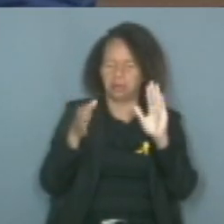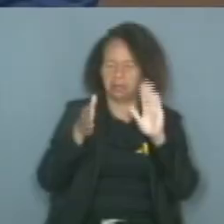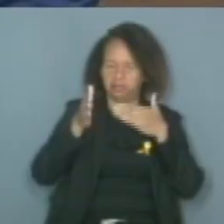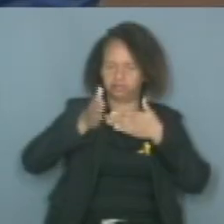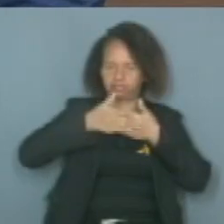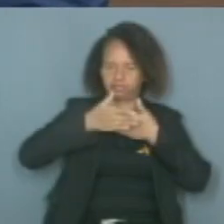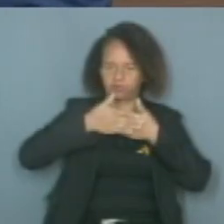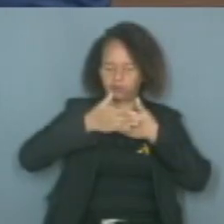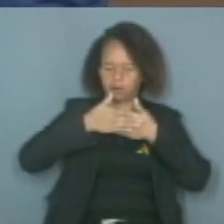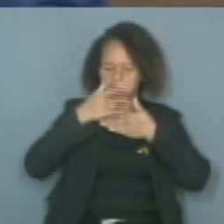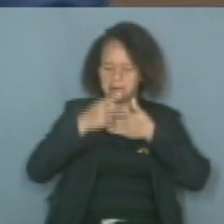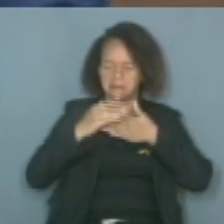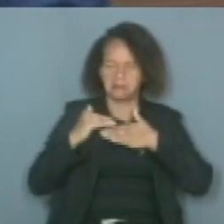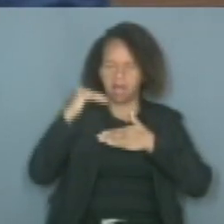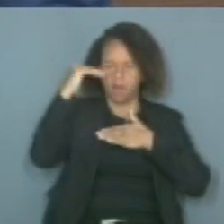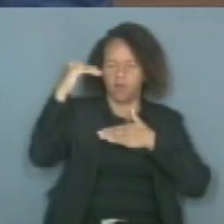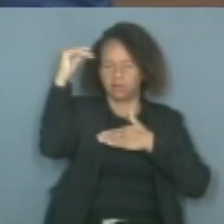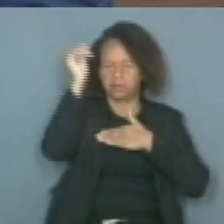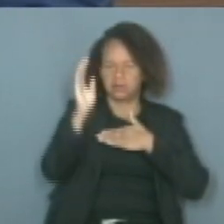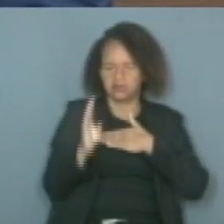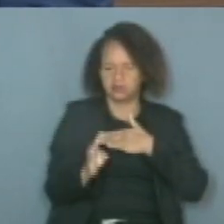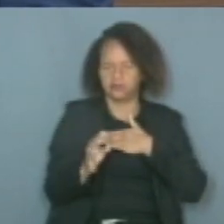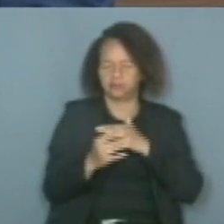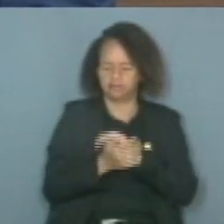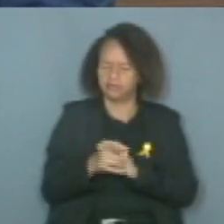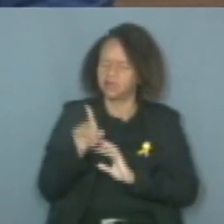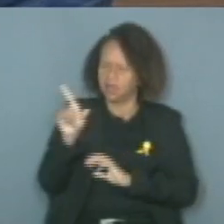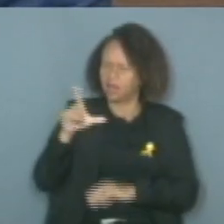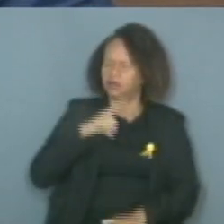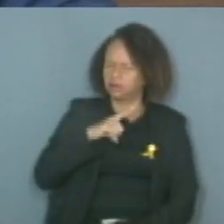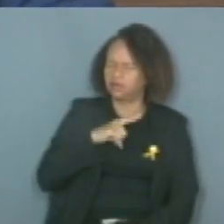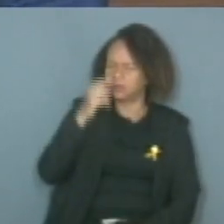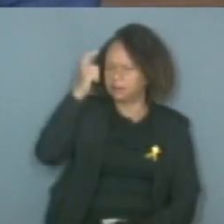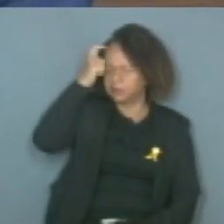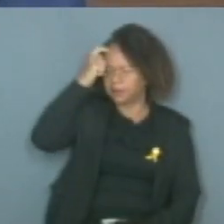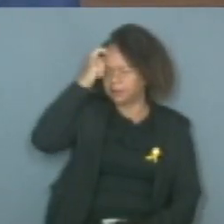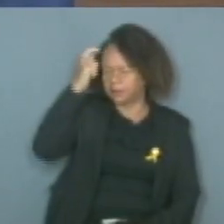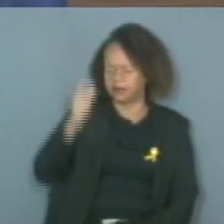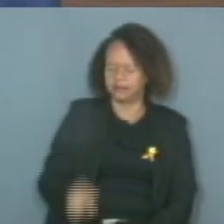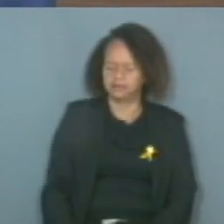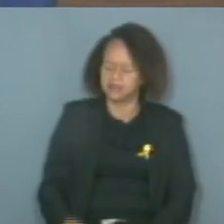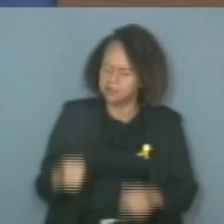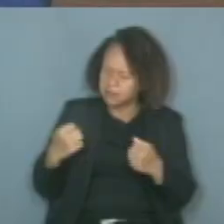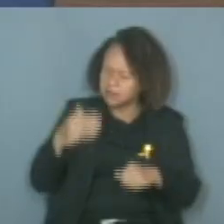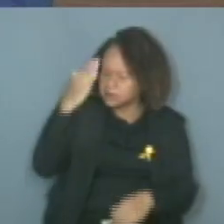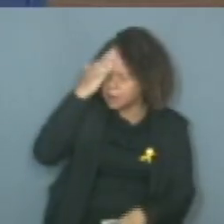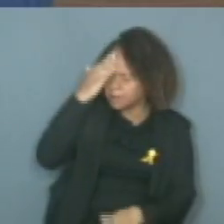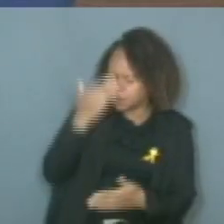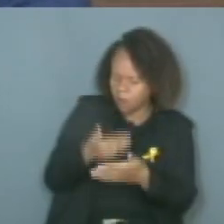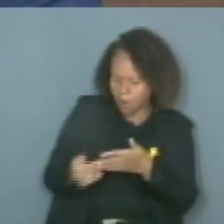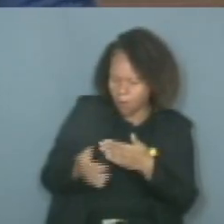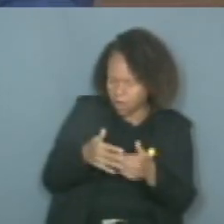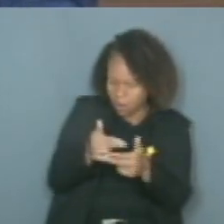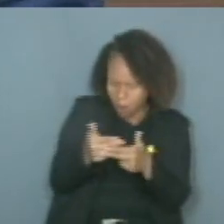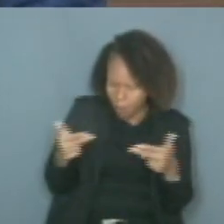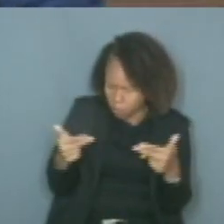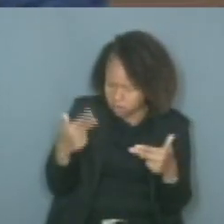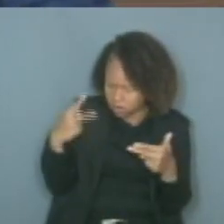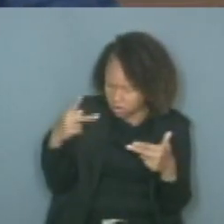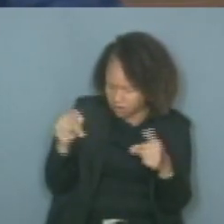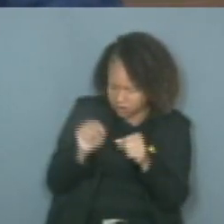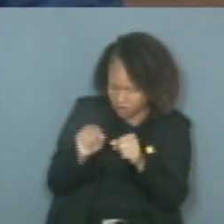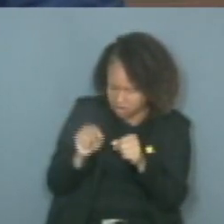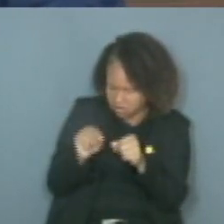autoridade maior no nosso Brasil, ele tem que ter discernimento. Ele tem que saber que qualquer ato que ele